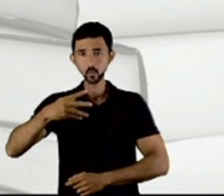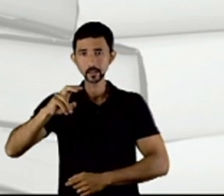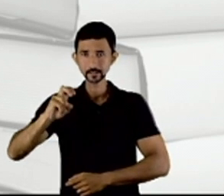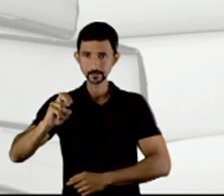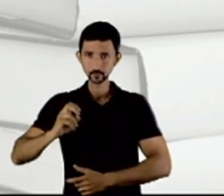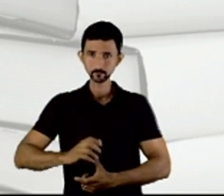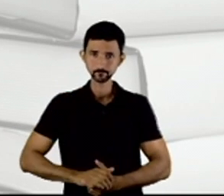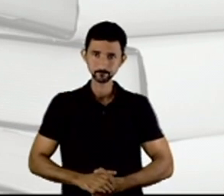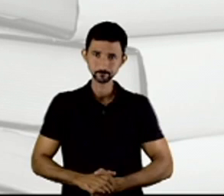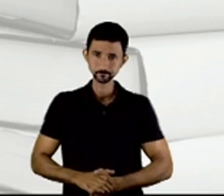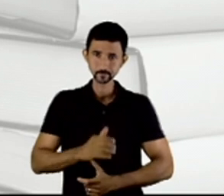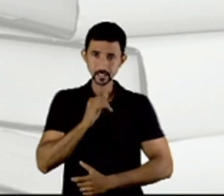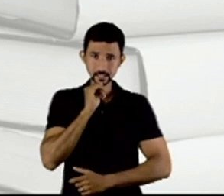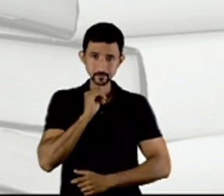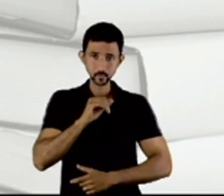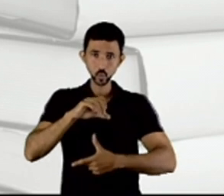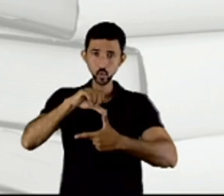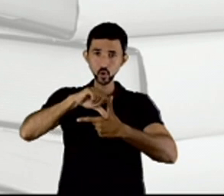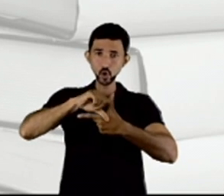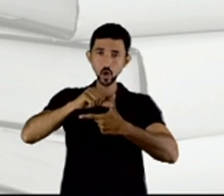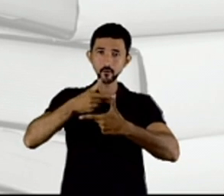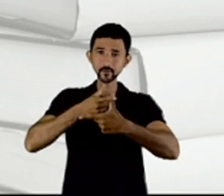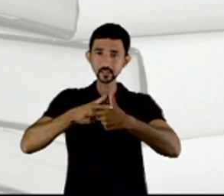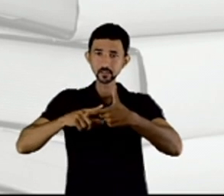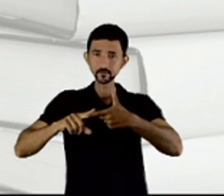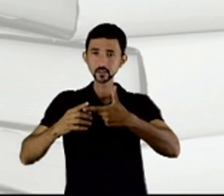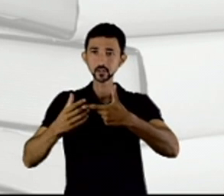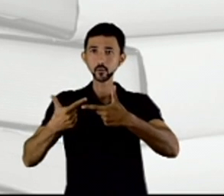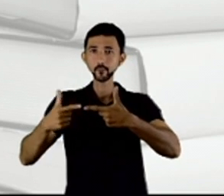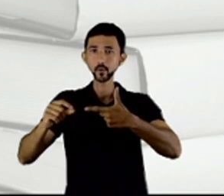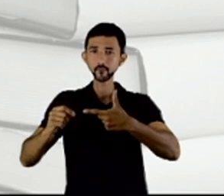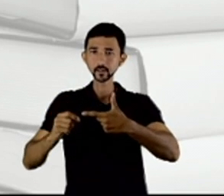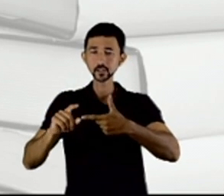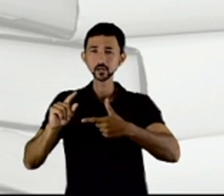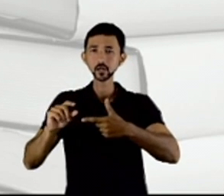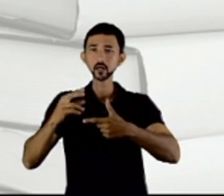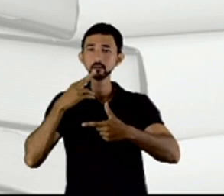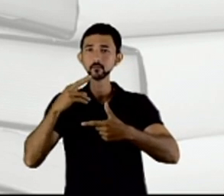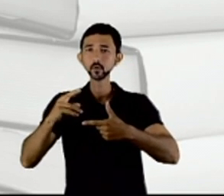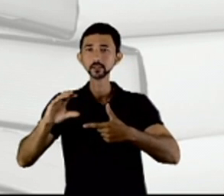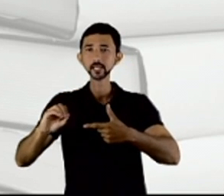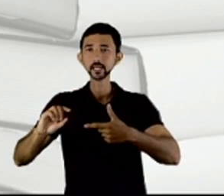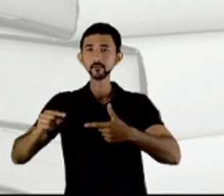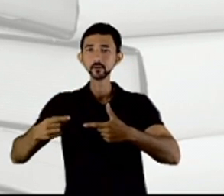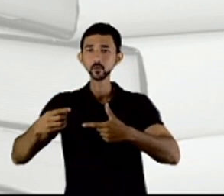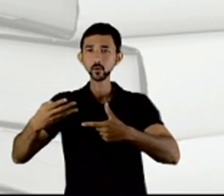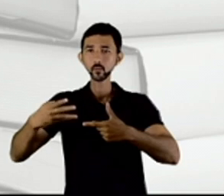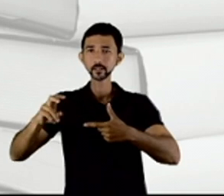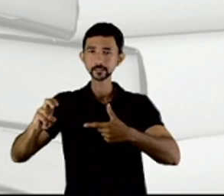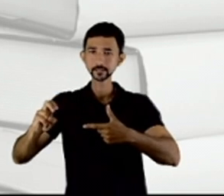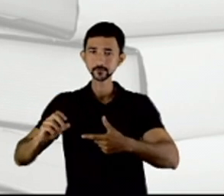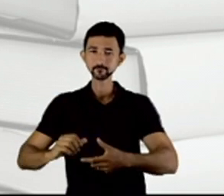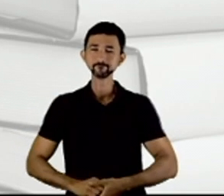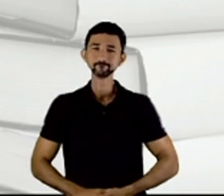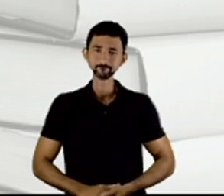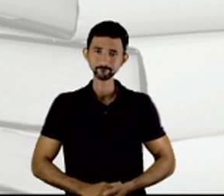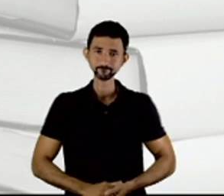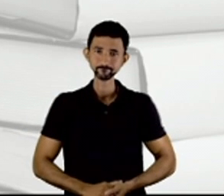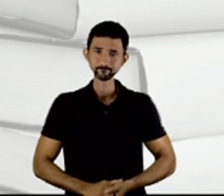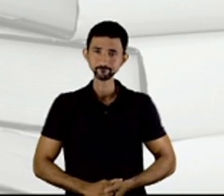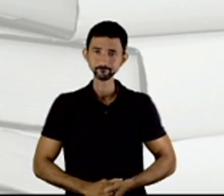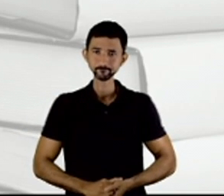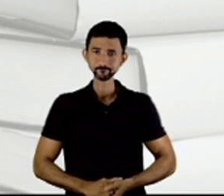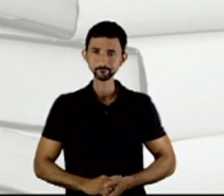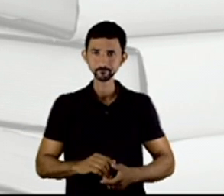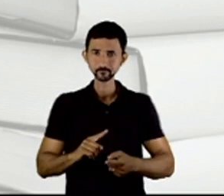9/20, 9 dividido por 20 é 0,45, certo? Beleza, essa daí. Você